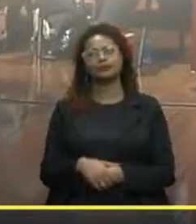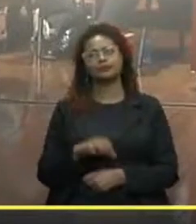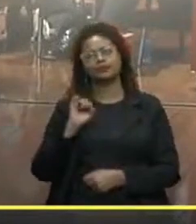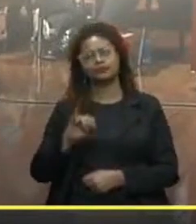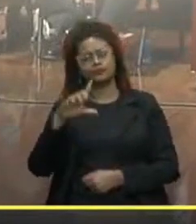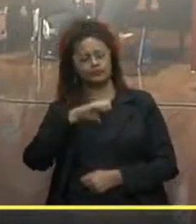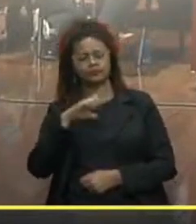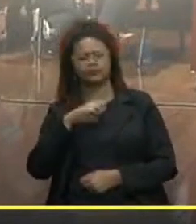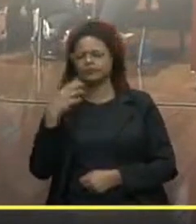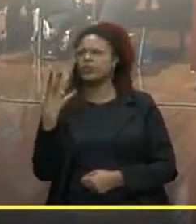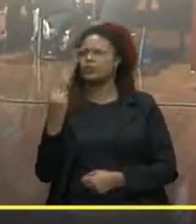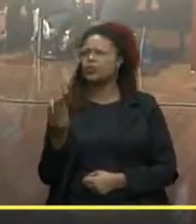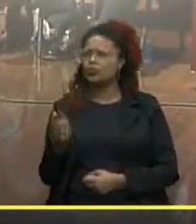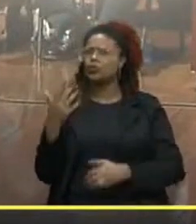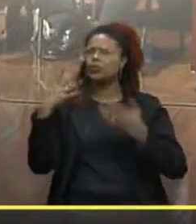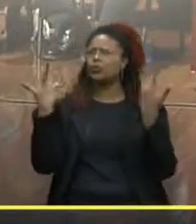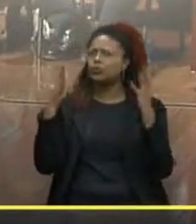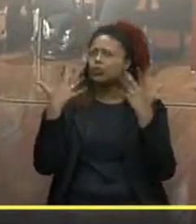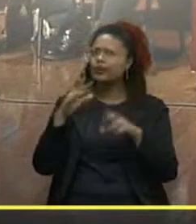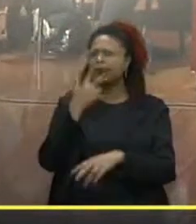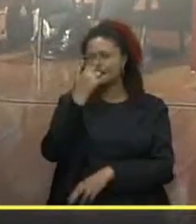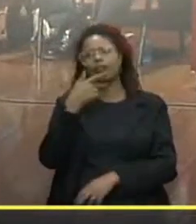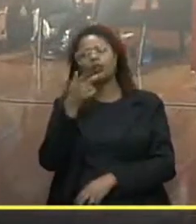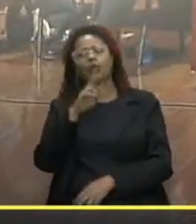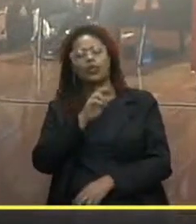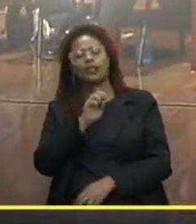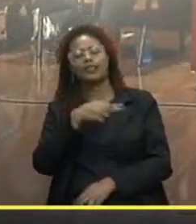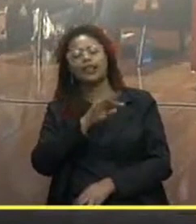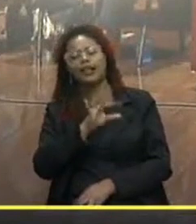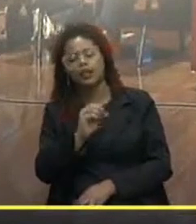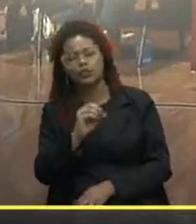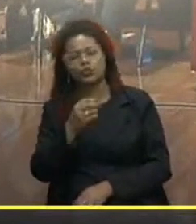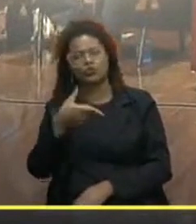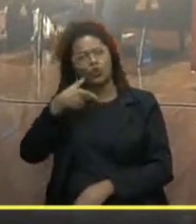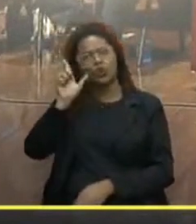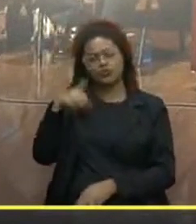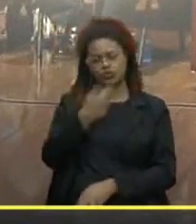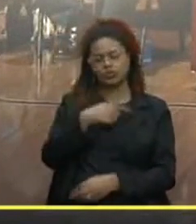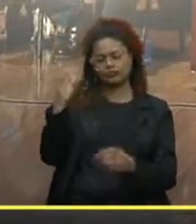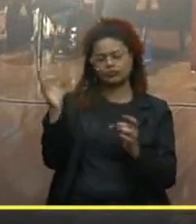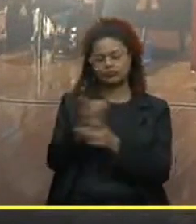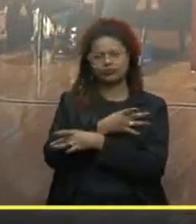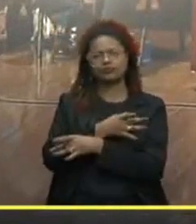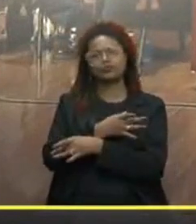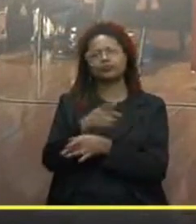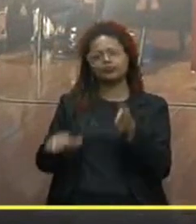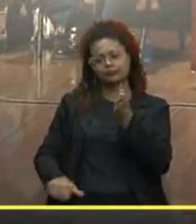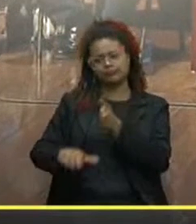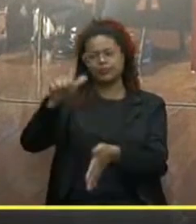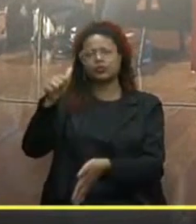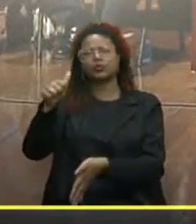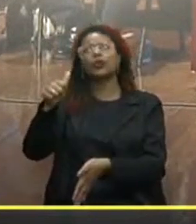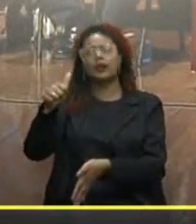Se nós temos muito a comemorar, como disse aqui o Renato Simões, o fato do dia de ontem, temos concluído, em primeiro lugar